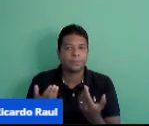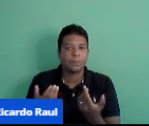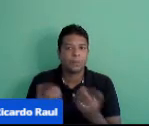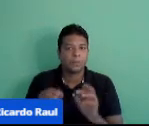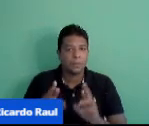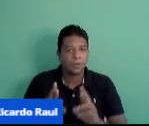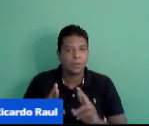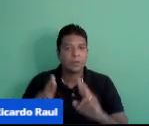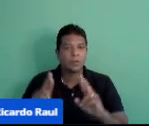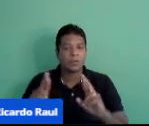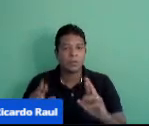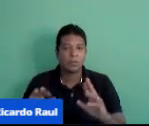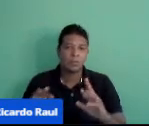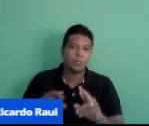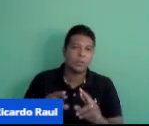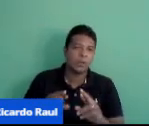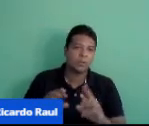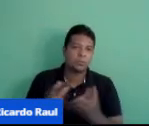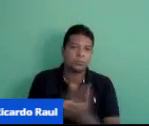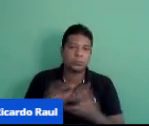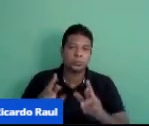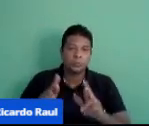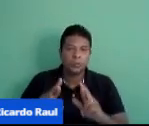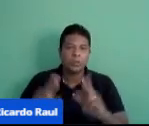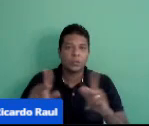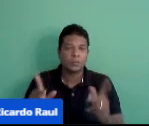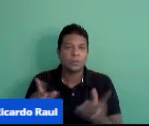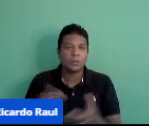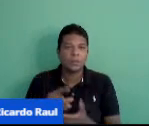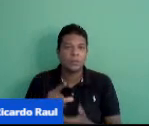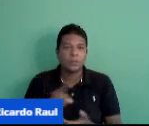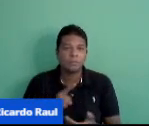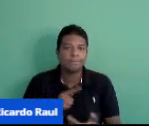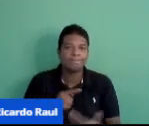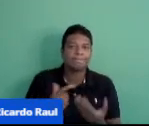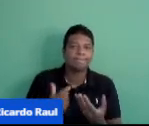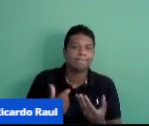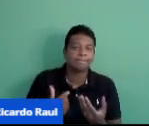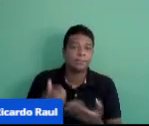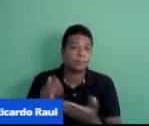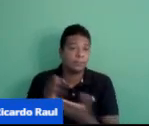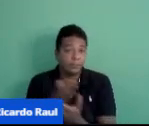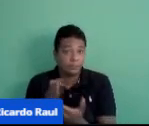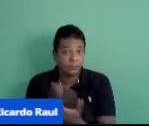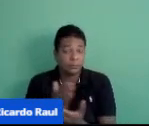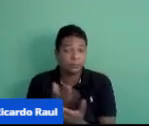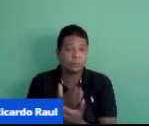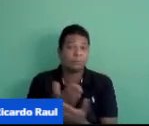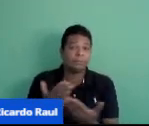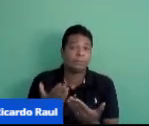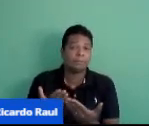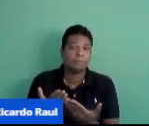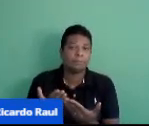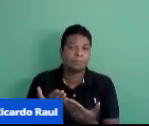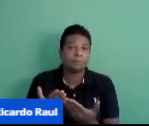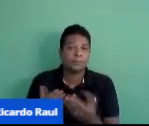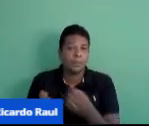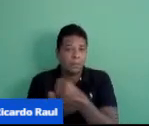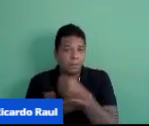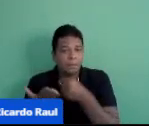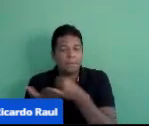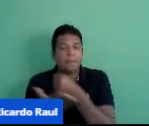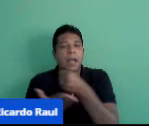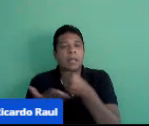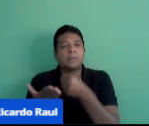né? Algo a menos não teria como, mas esse caderno deveria ser uma base,